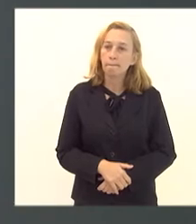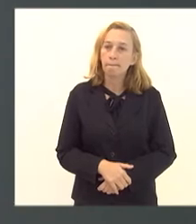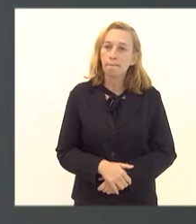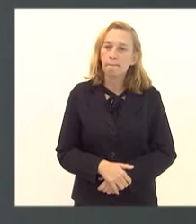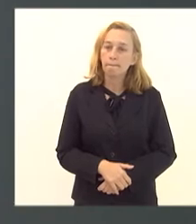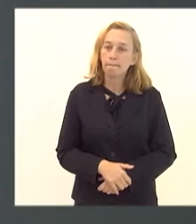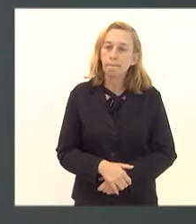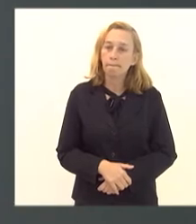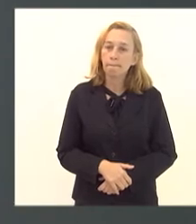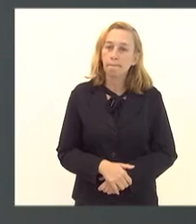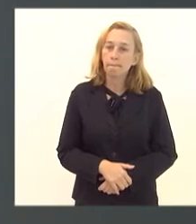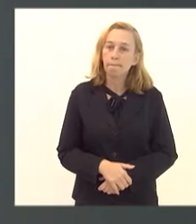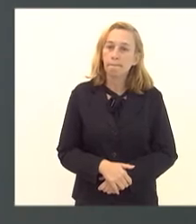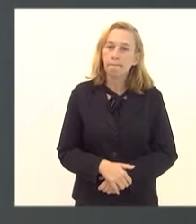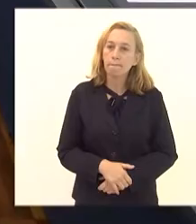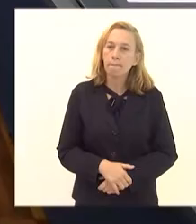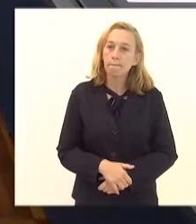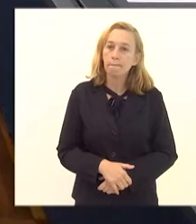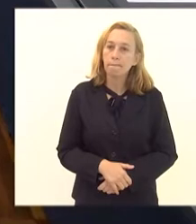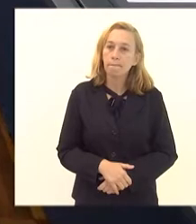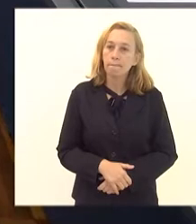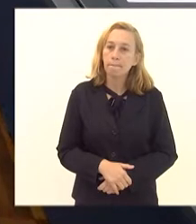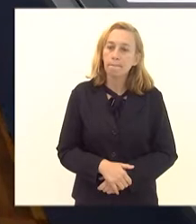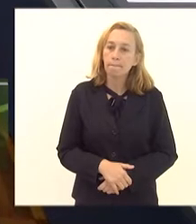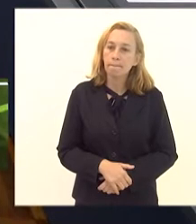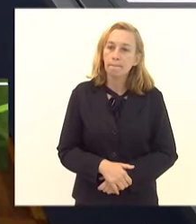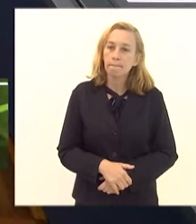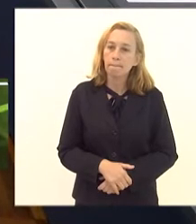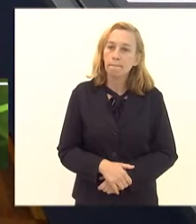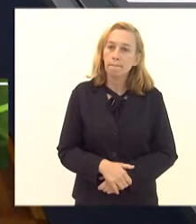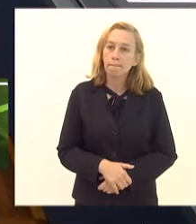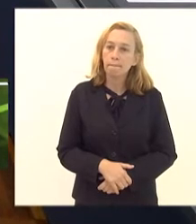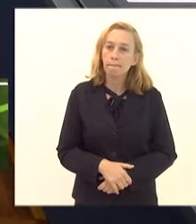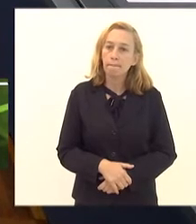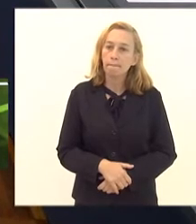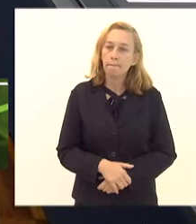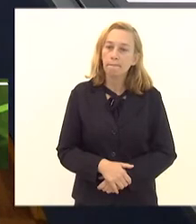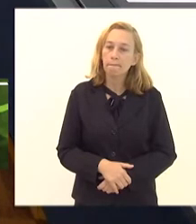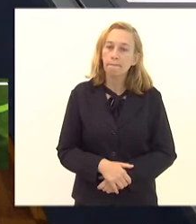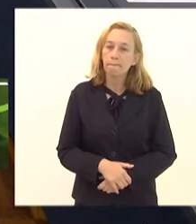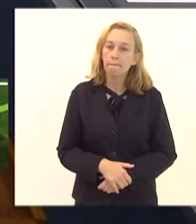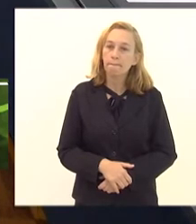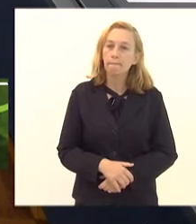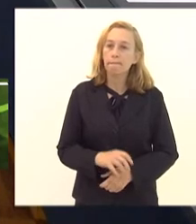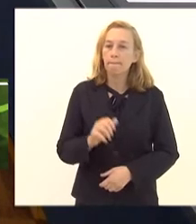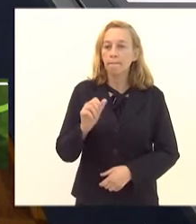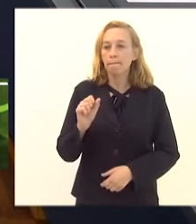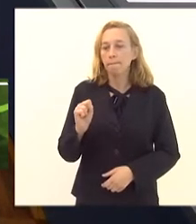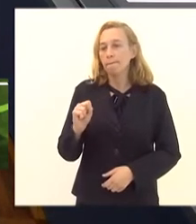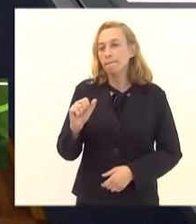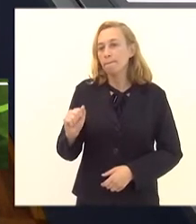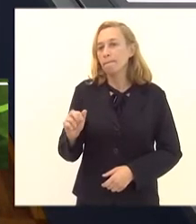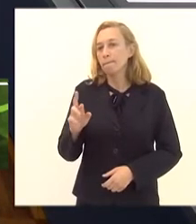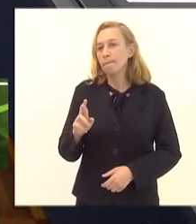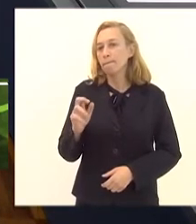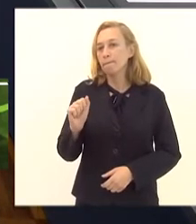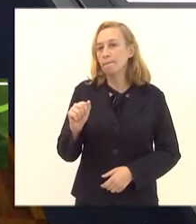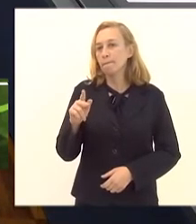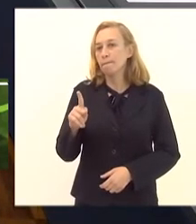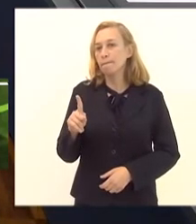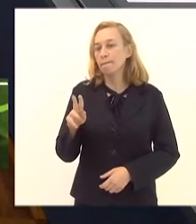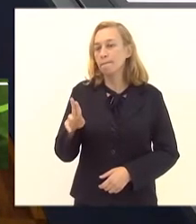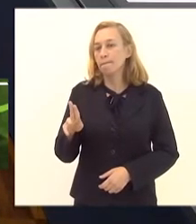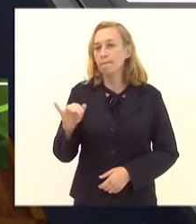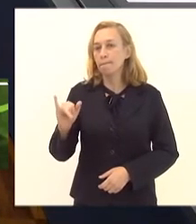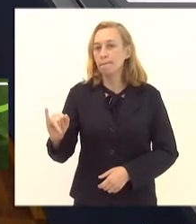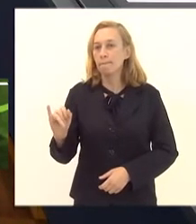que é... Não, acho que não é Sarapuí, não. Deixa eu ver aqui, peraí. Porque o Sarapuí vem de Bangu, passa por Realengo